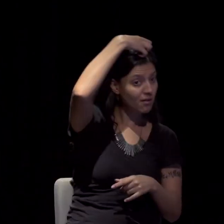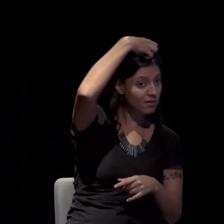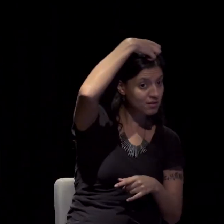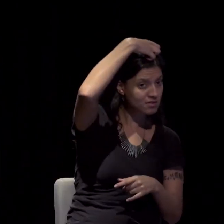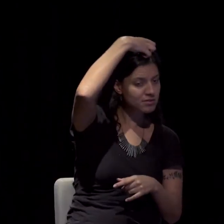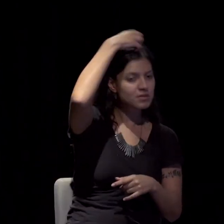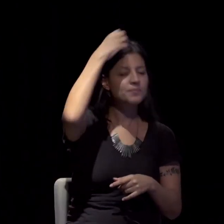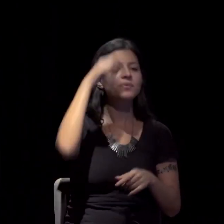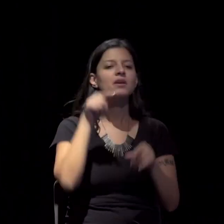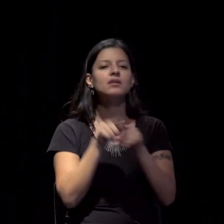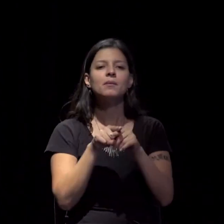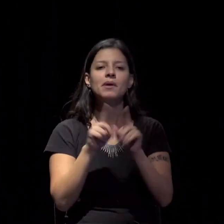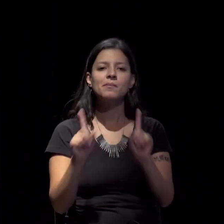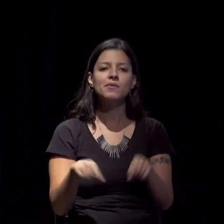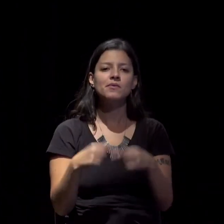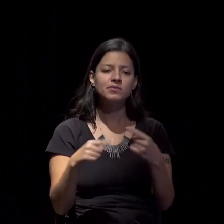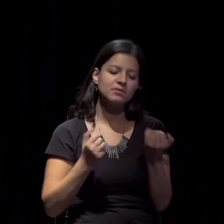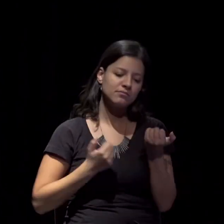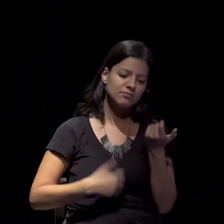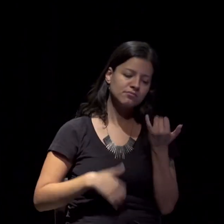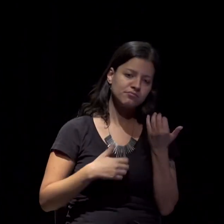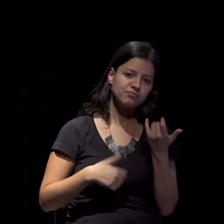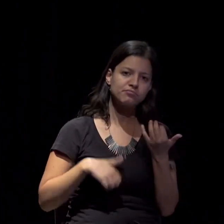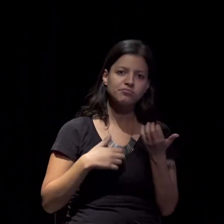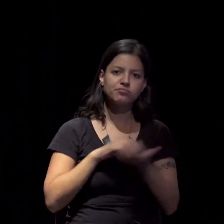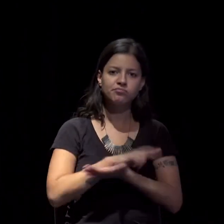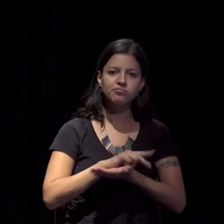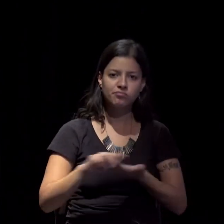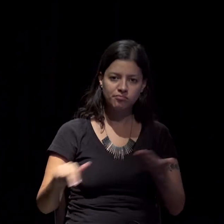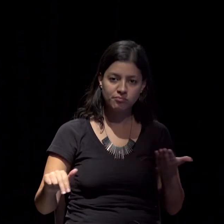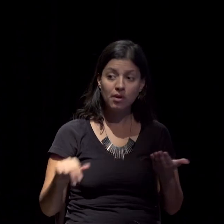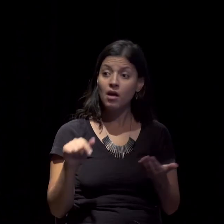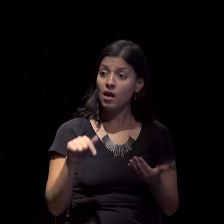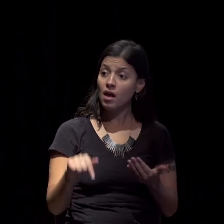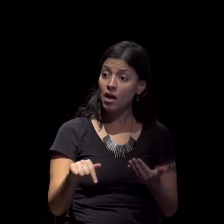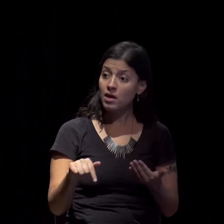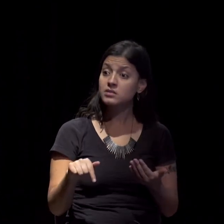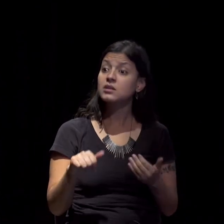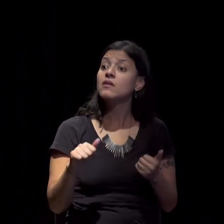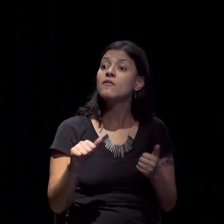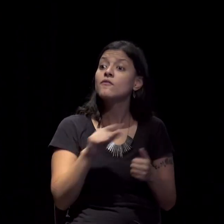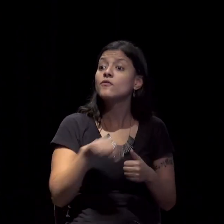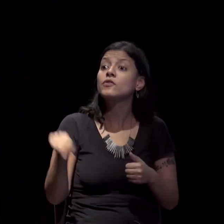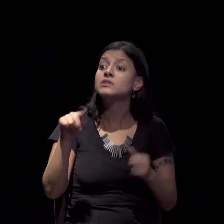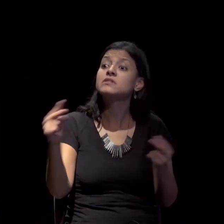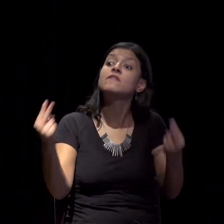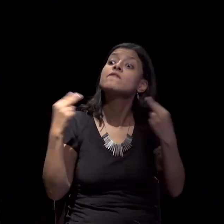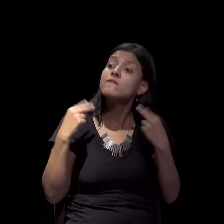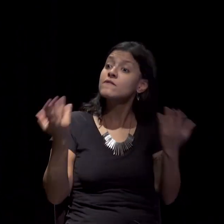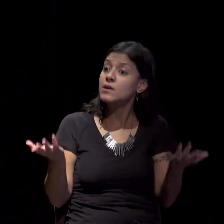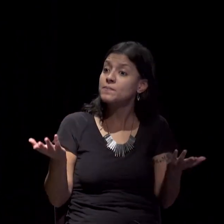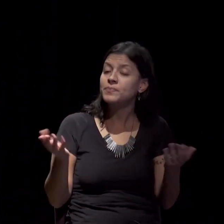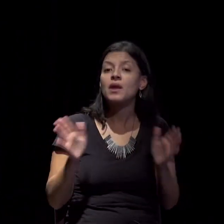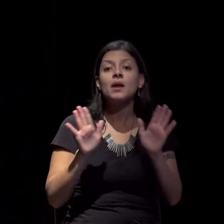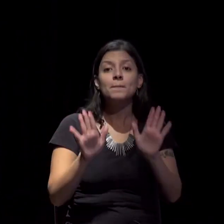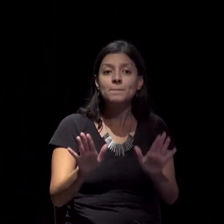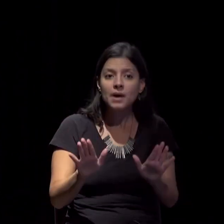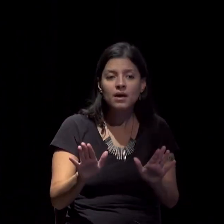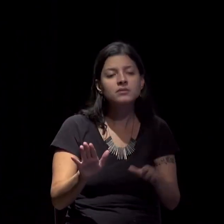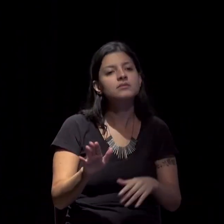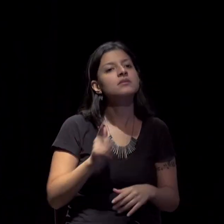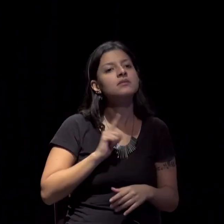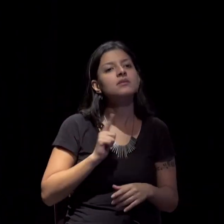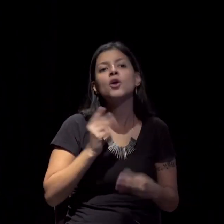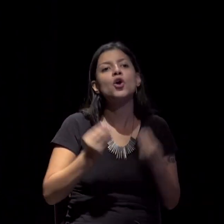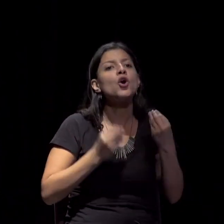as canções, os instrumentos. Essa é a parte externa do Congado. Mas o que, na verdade, modula essa